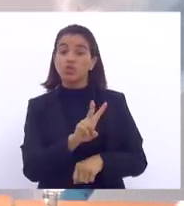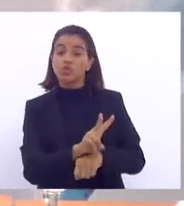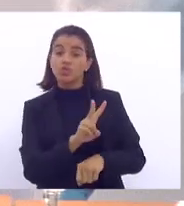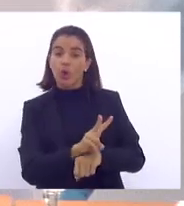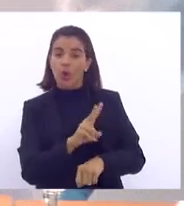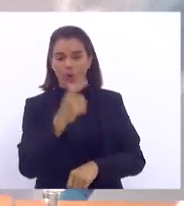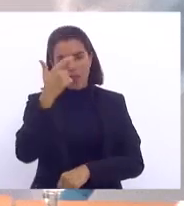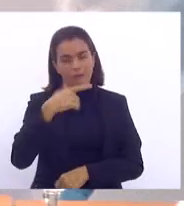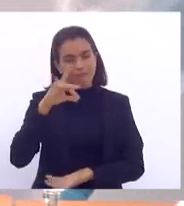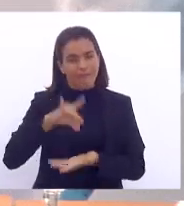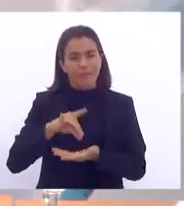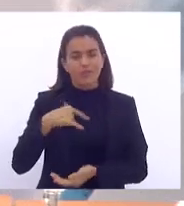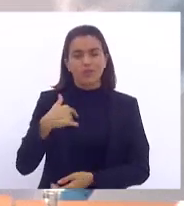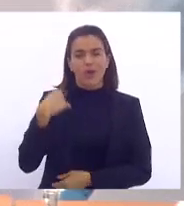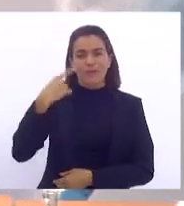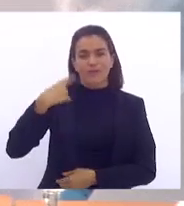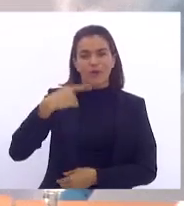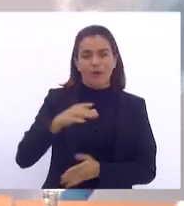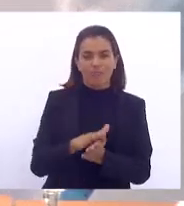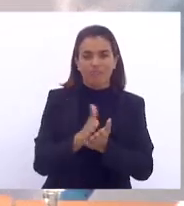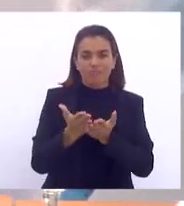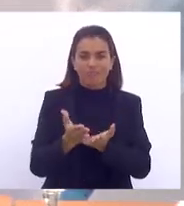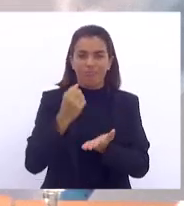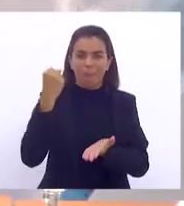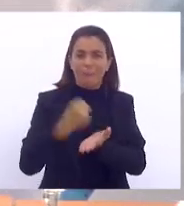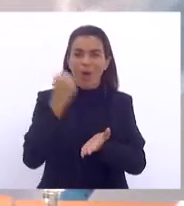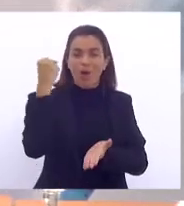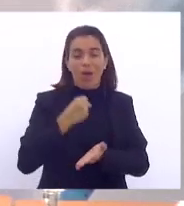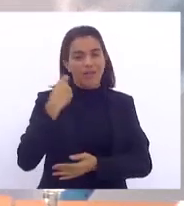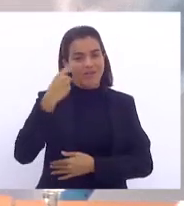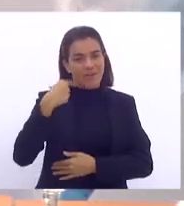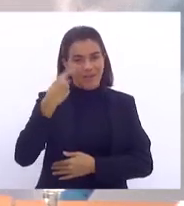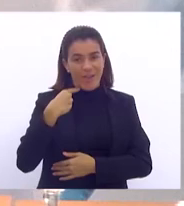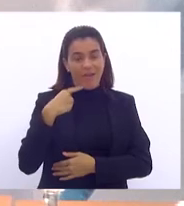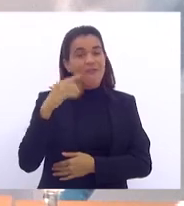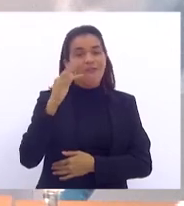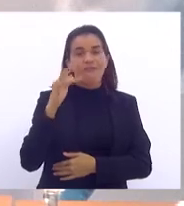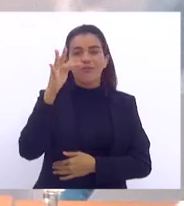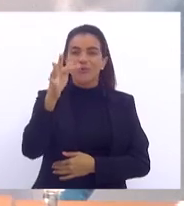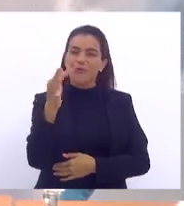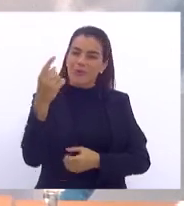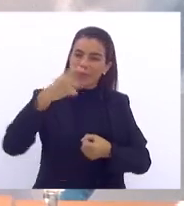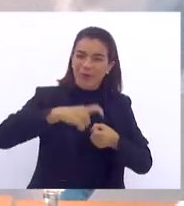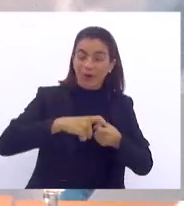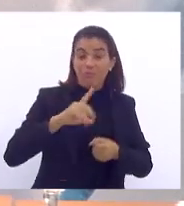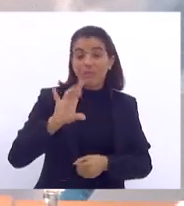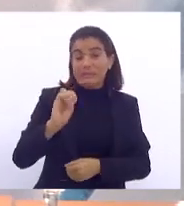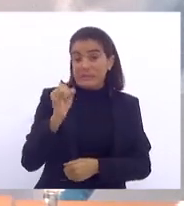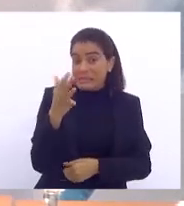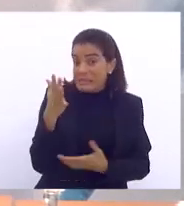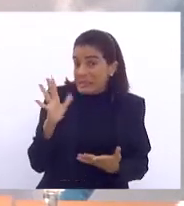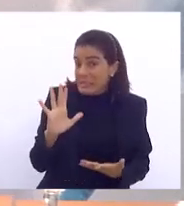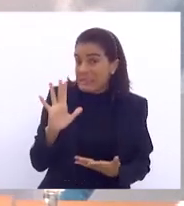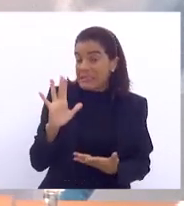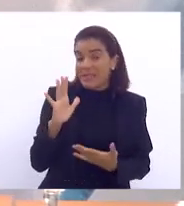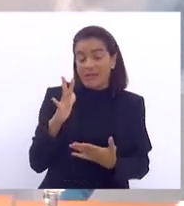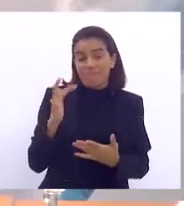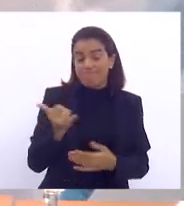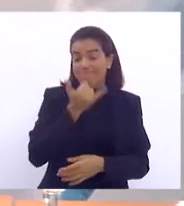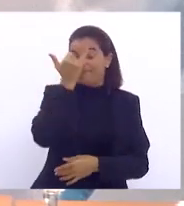sou advogado tem lá minha carteira me esforcei para isso para lá vou voltar um dia salve sen fizer uma besteira muito grande o